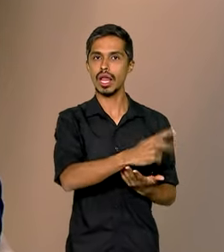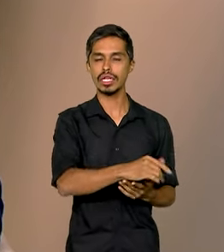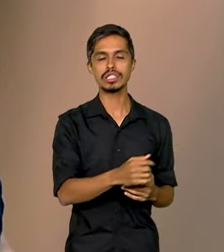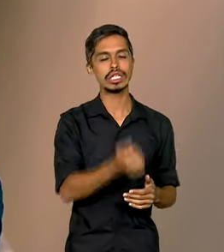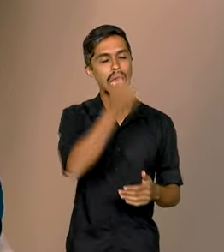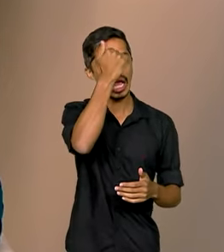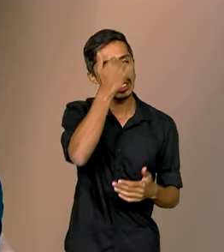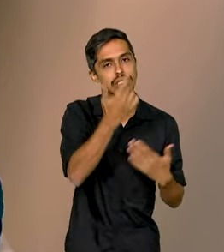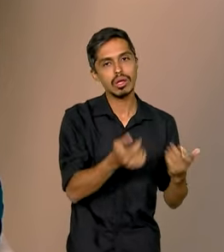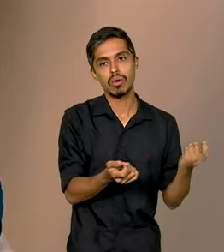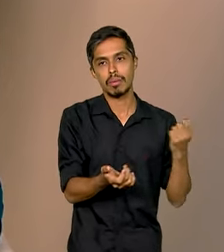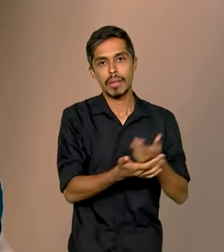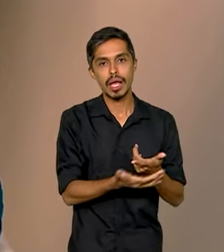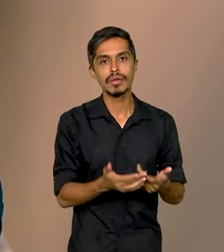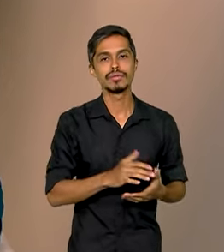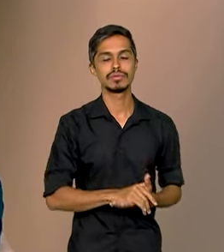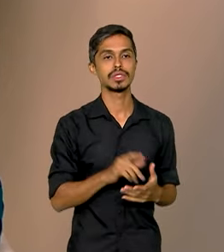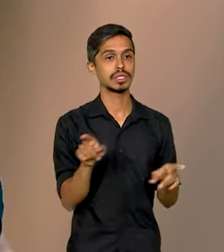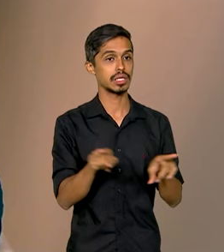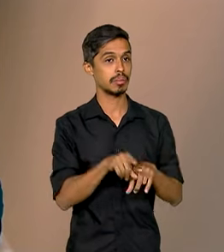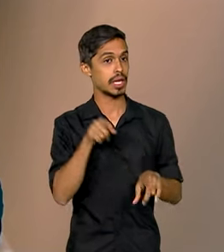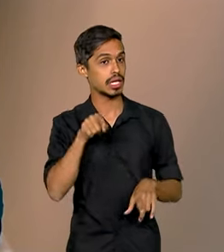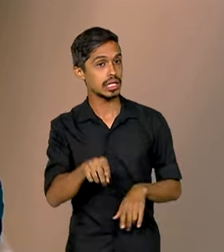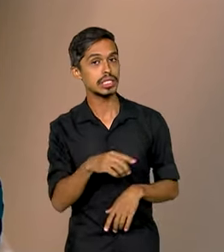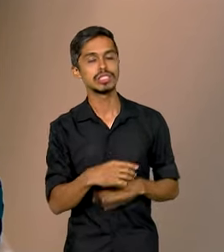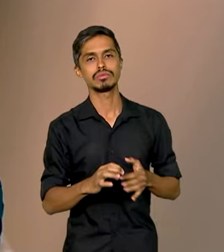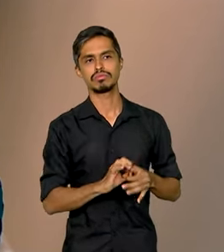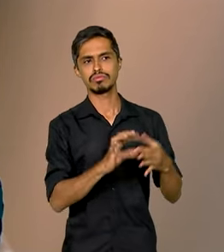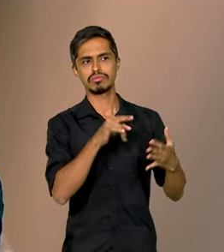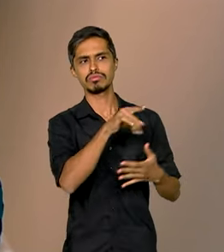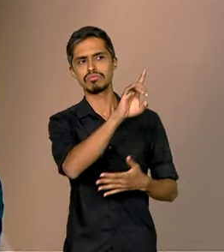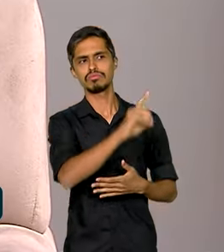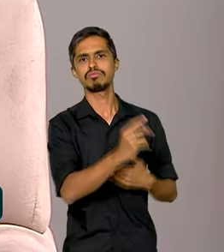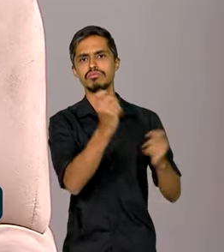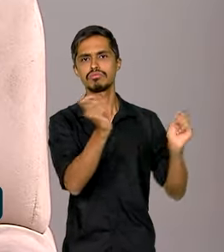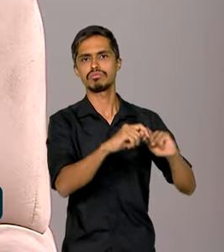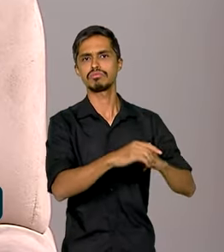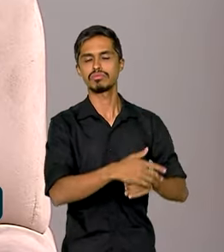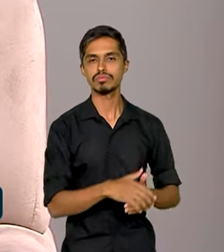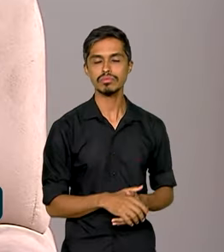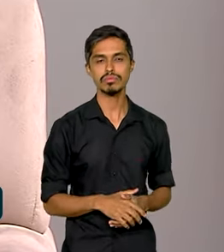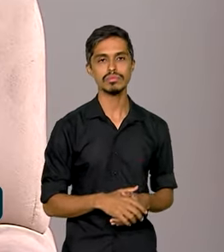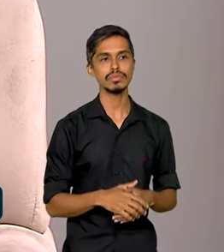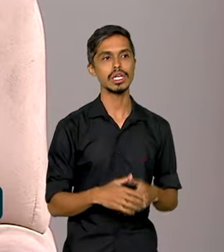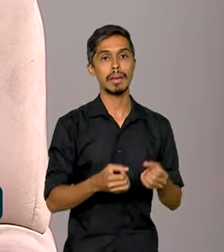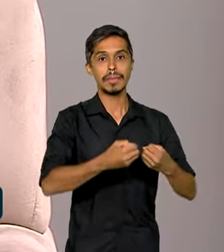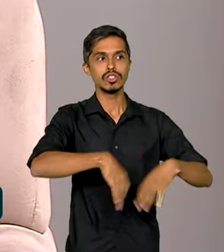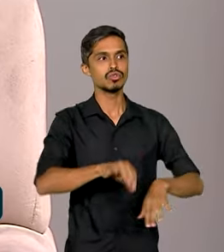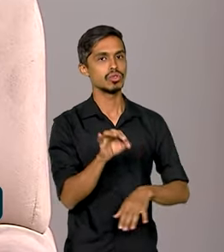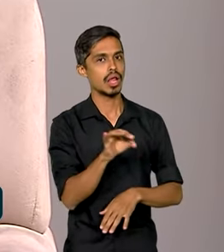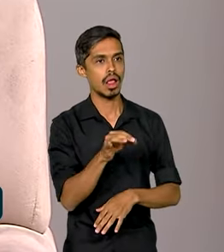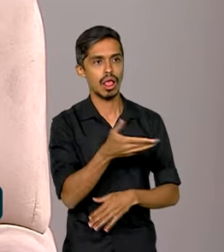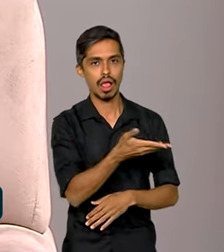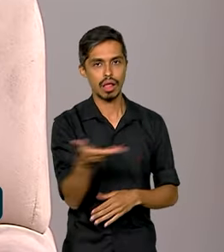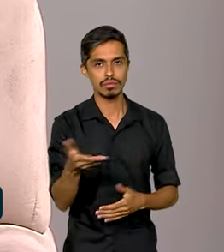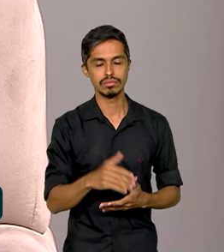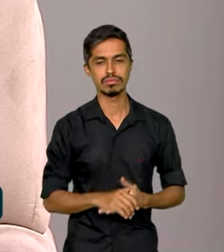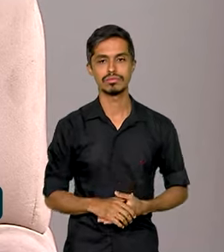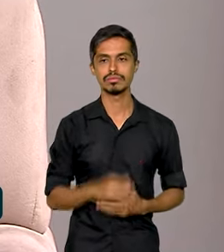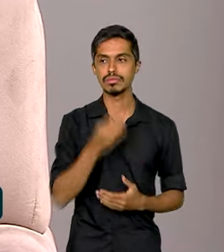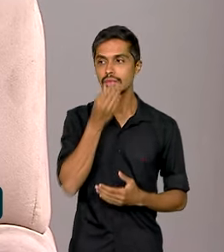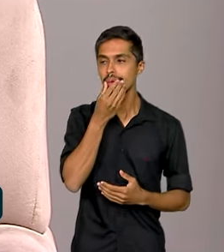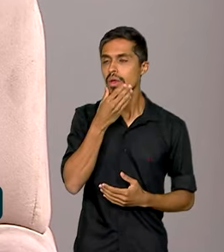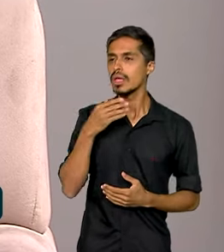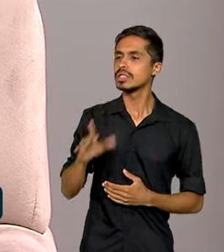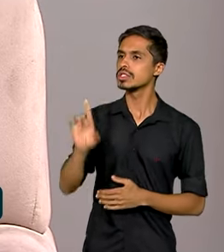o fornecedor Em contrapartida o dever de permitir que esse direito seja exercido sem nenhum ônus ao a aos consumidores e esse